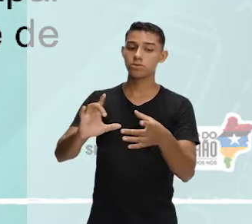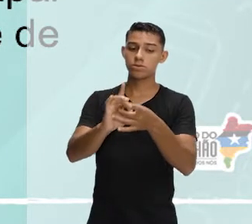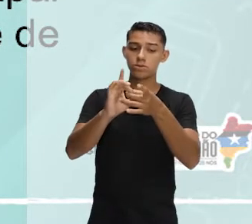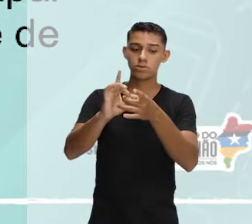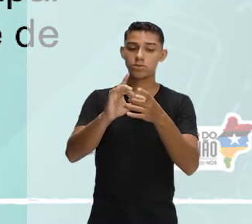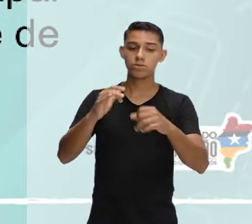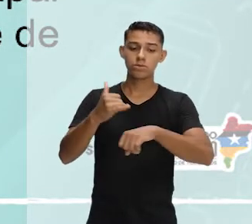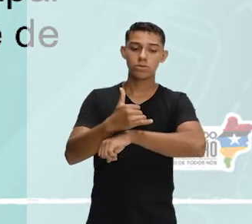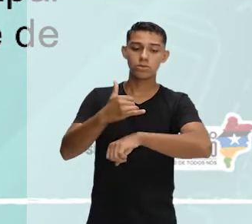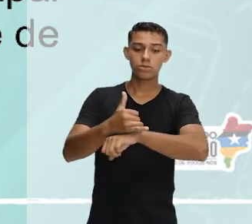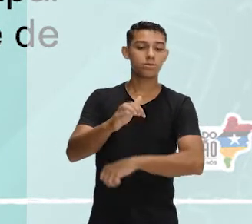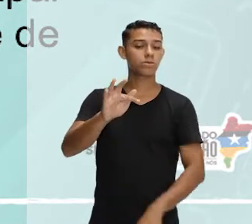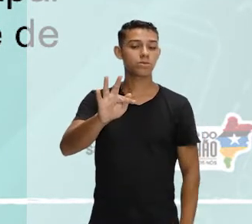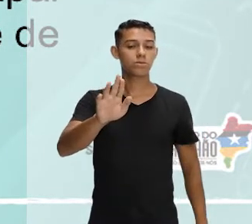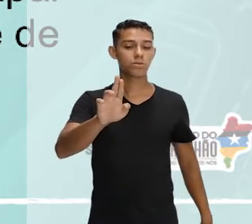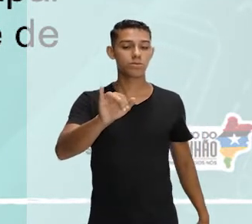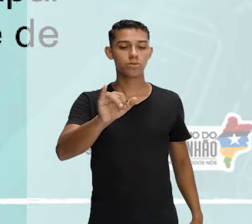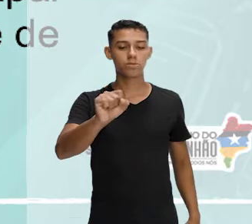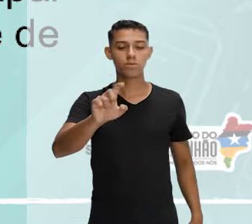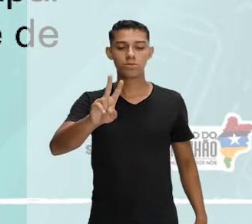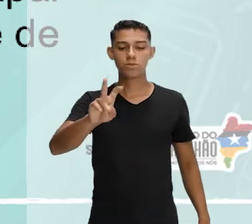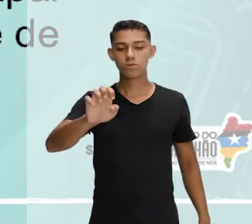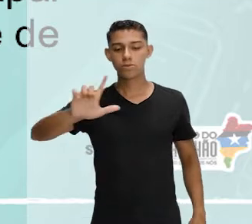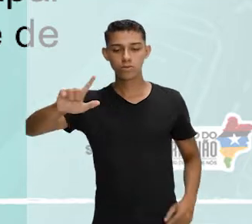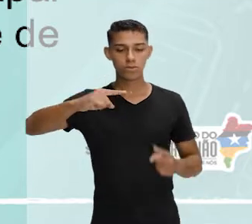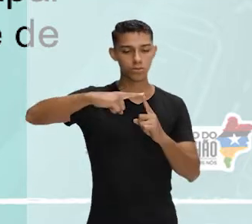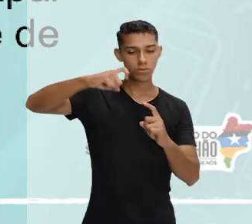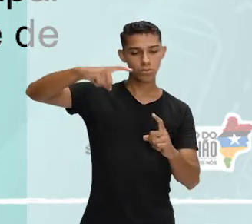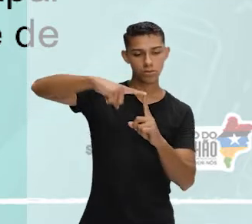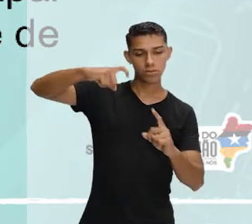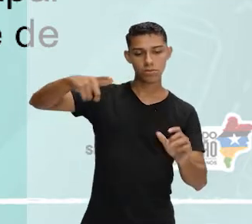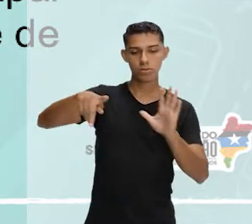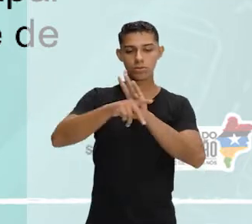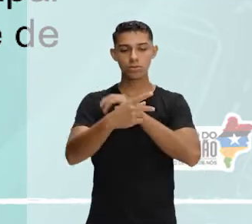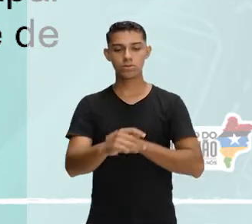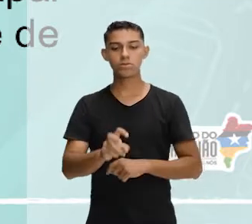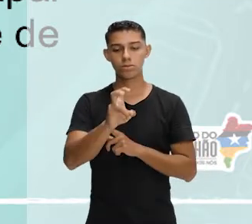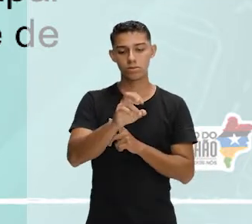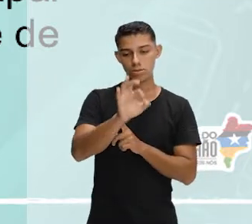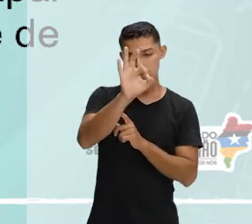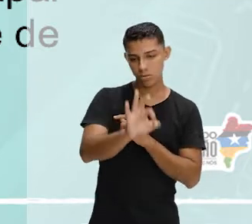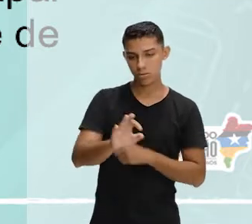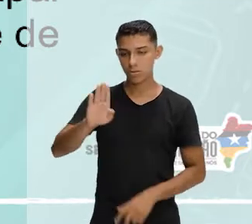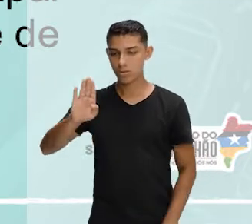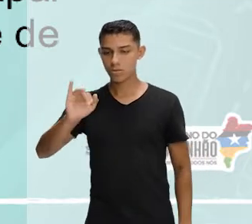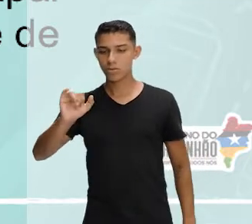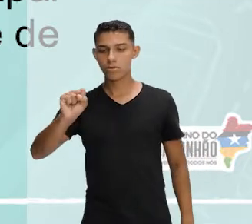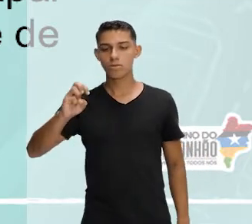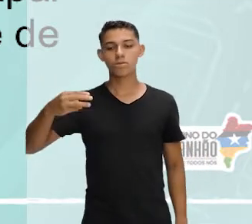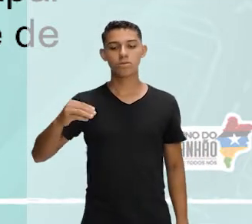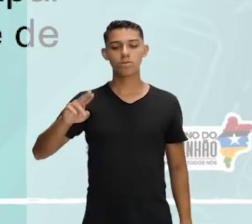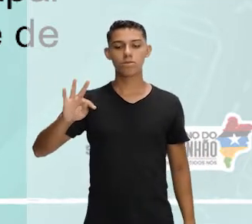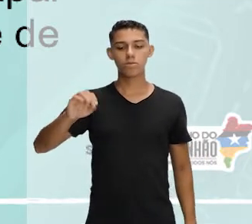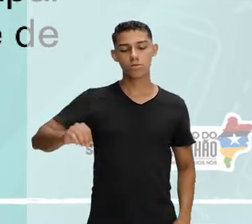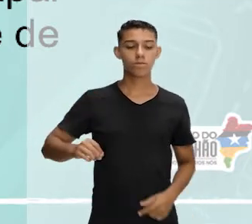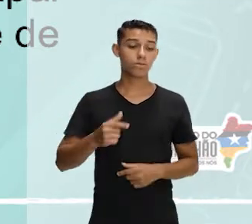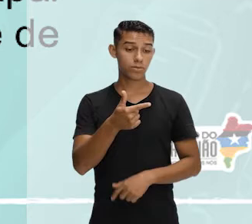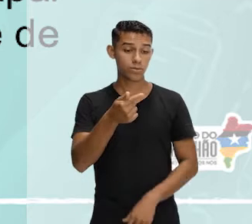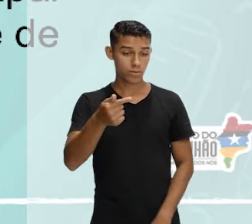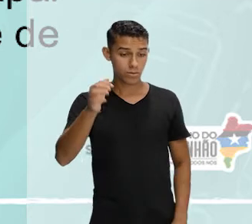é 50% bismuto, 27% chumbo, 13% estânio e 10% de